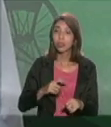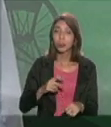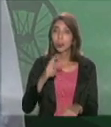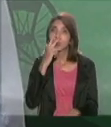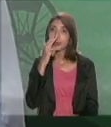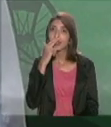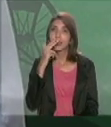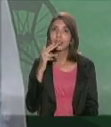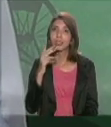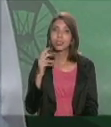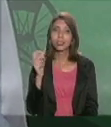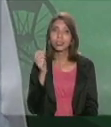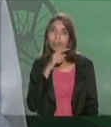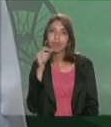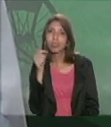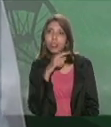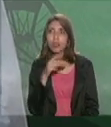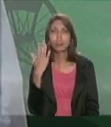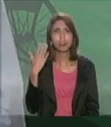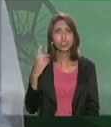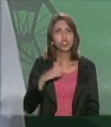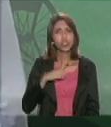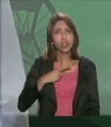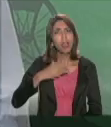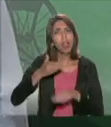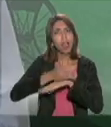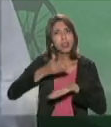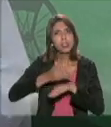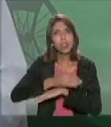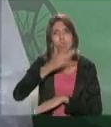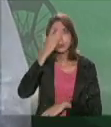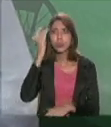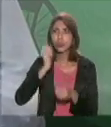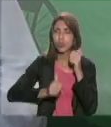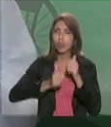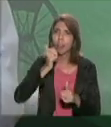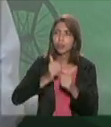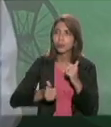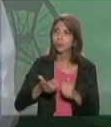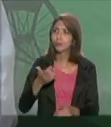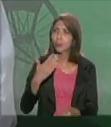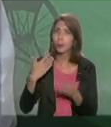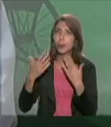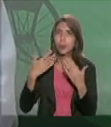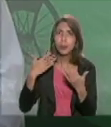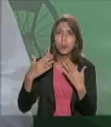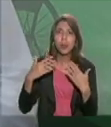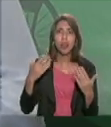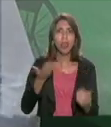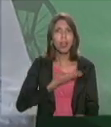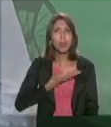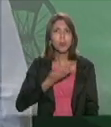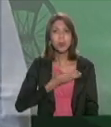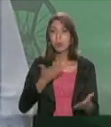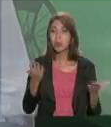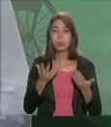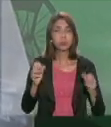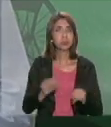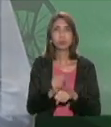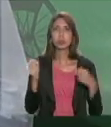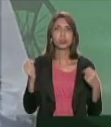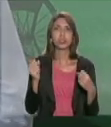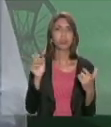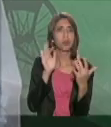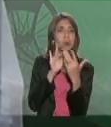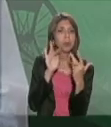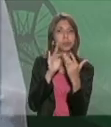momento muito mais lúdico, muito mais romântico, em que você tinha acesso aos jogadores, conversava, tinha inclusive amizade com os jogadores, coisa que hoje é praticamente